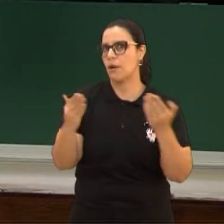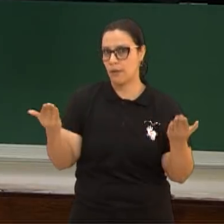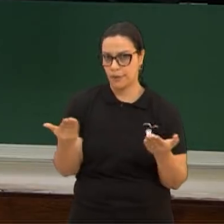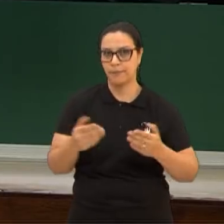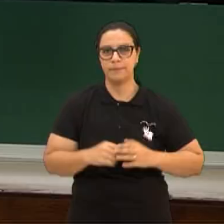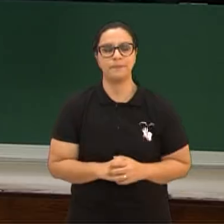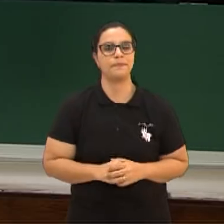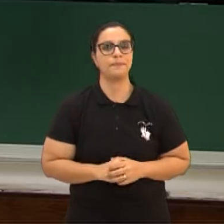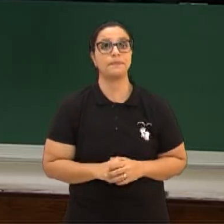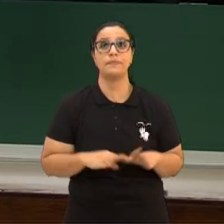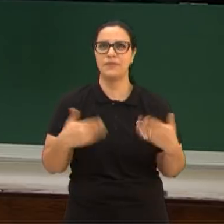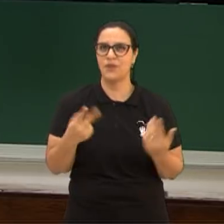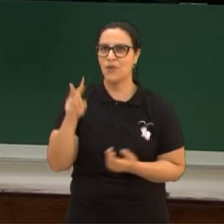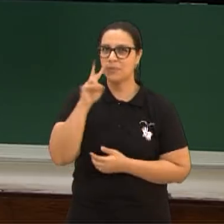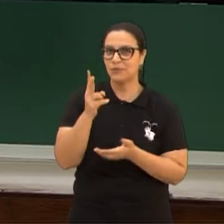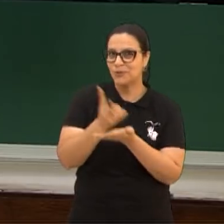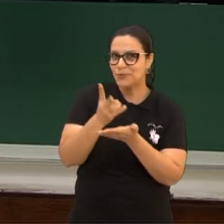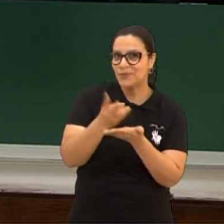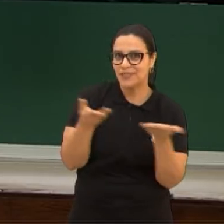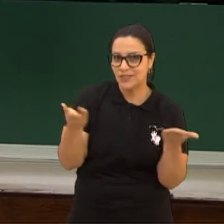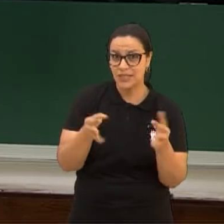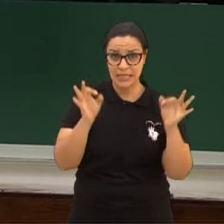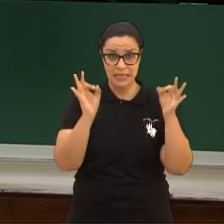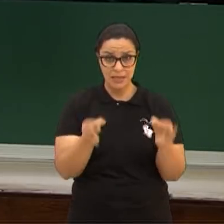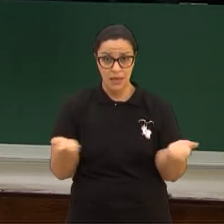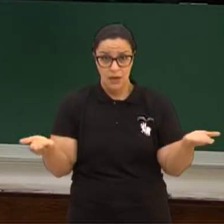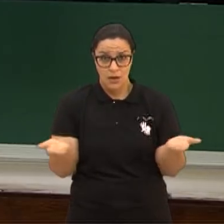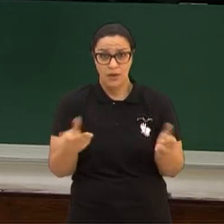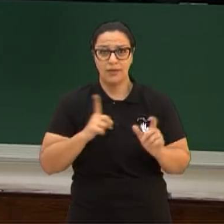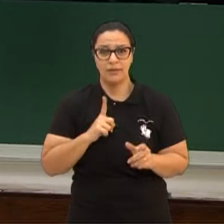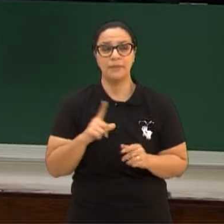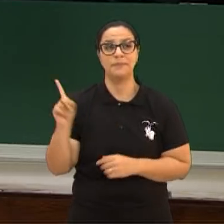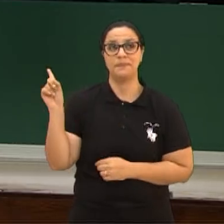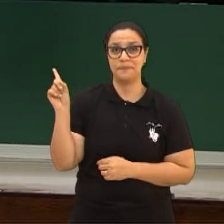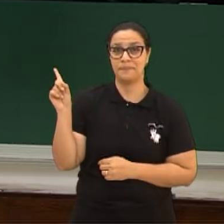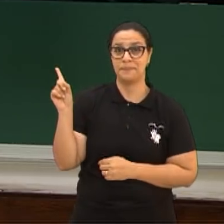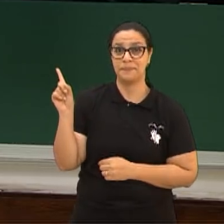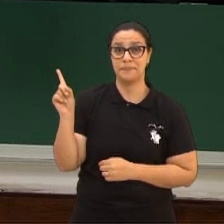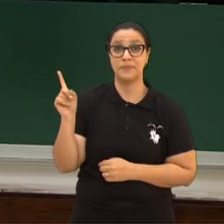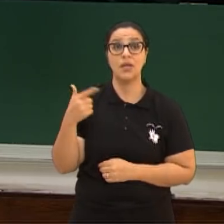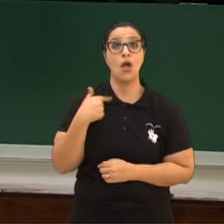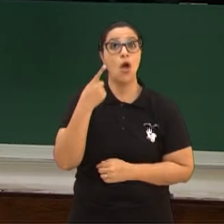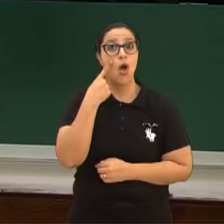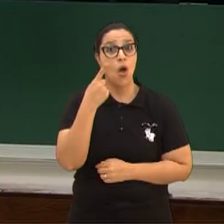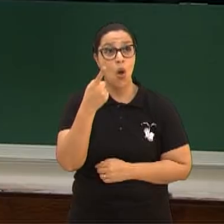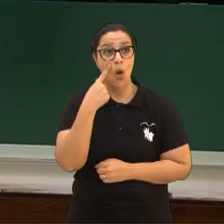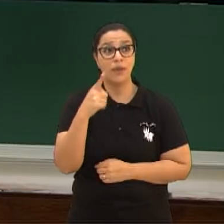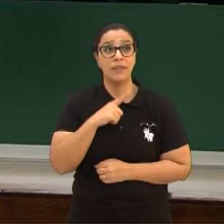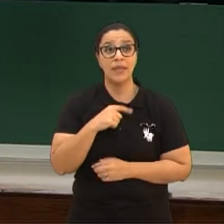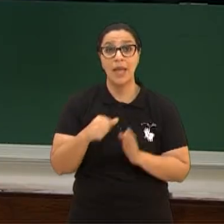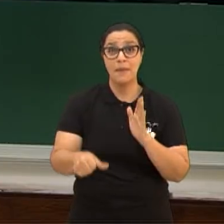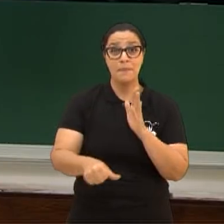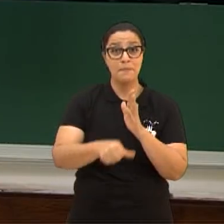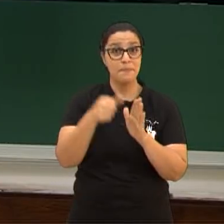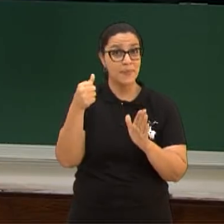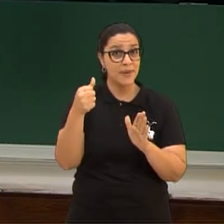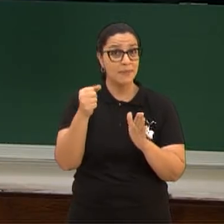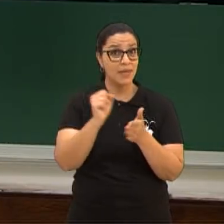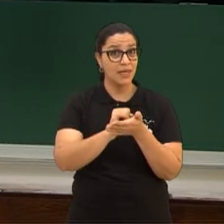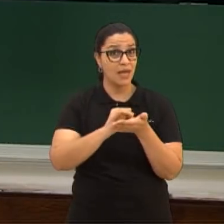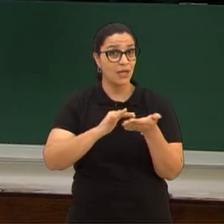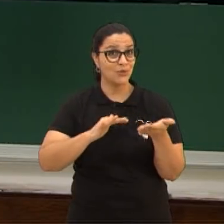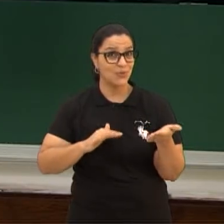para nós. Vamos dar sequência? Tudo certo até aqui? Olha só, vocês têm a